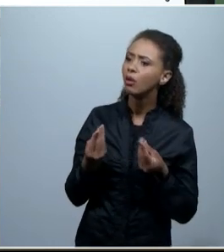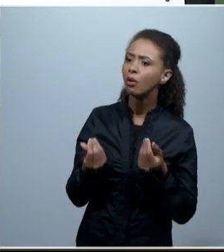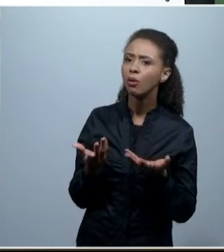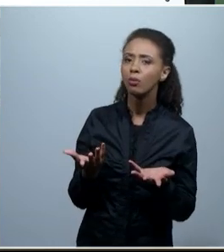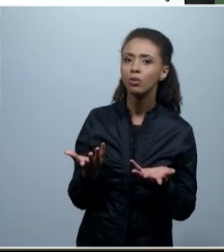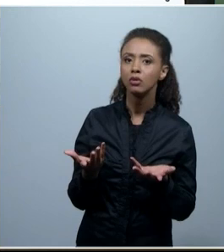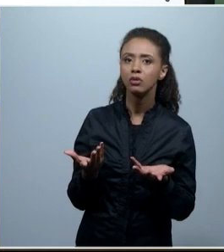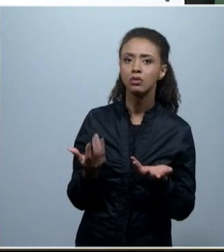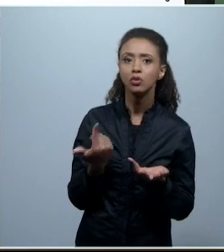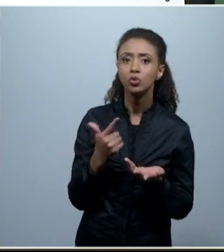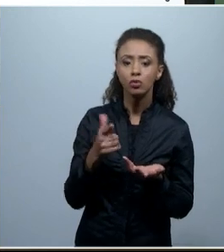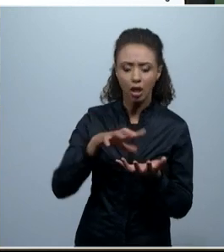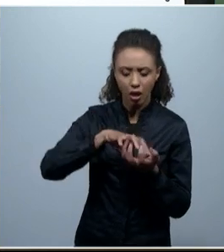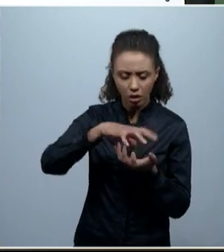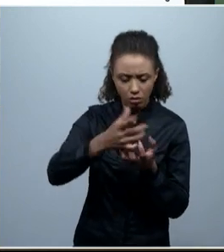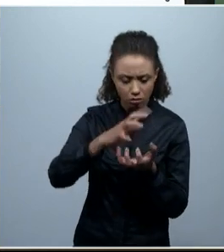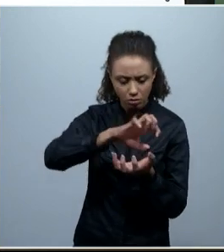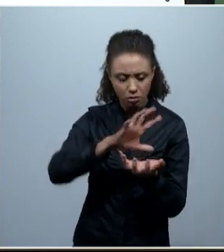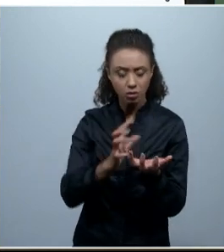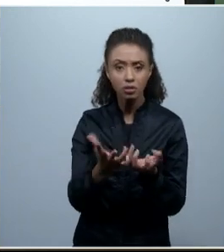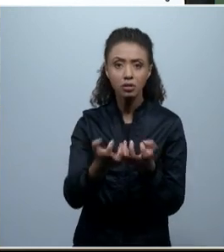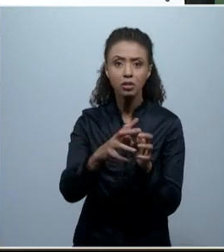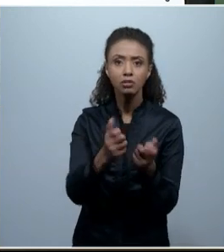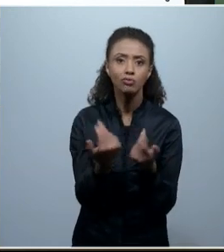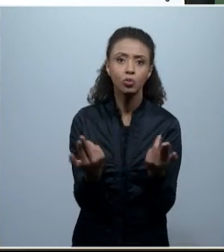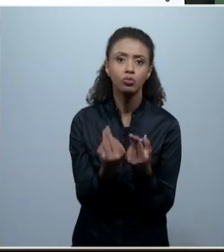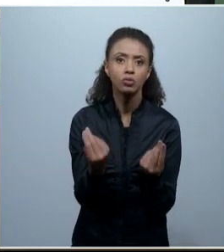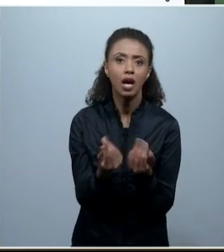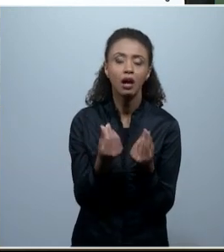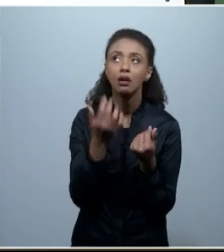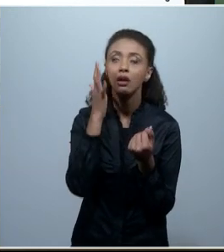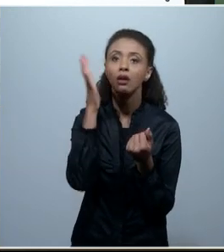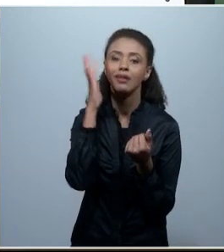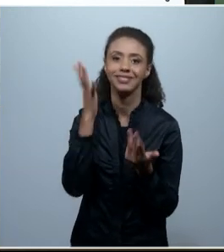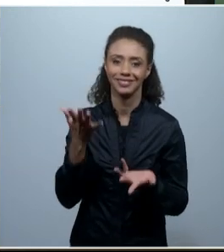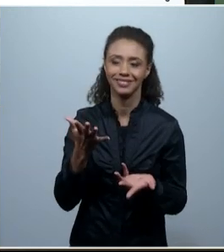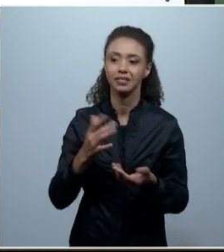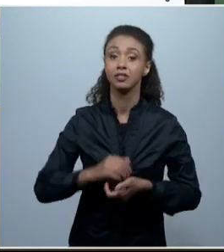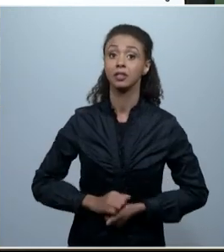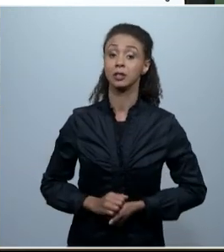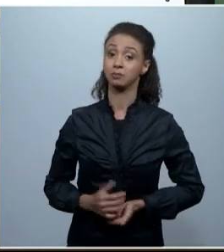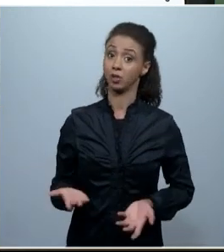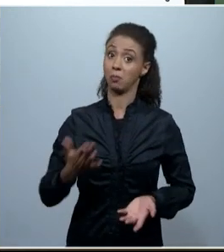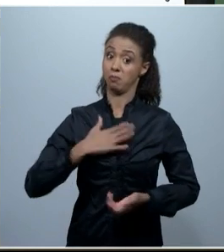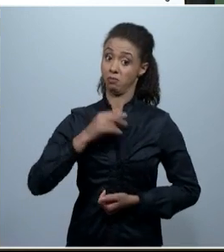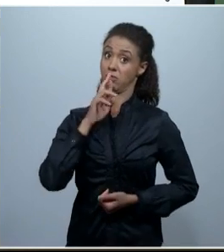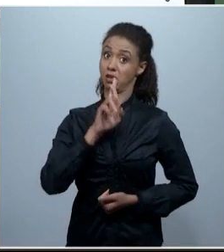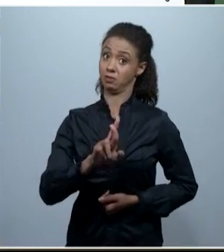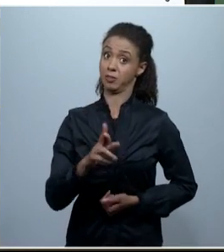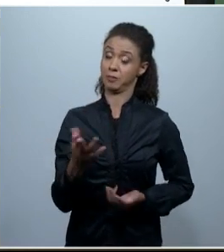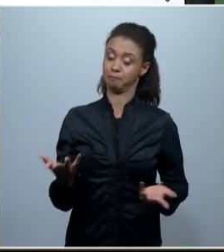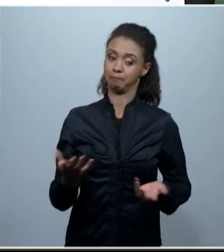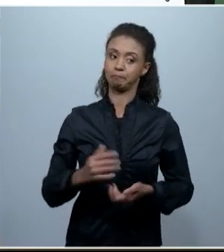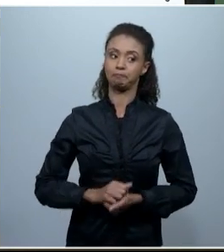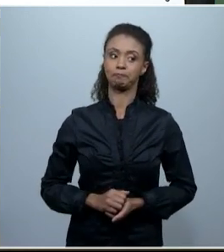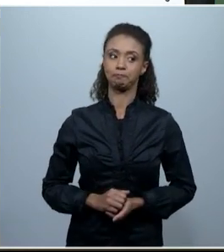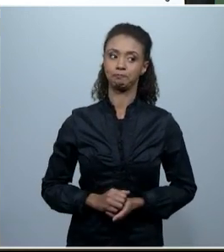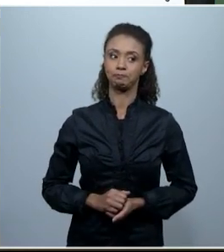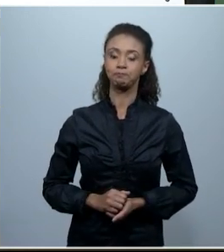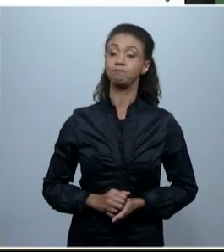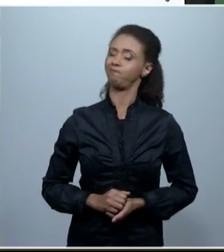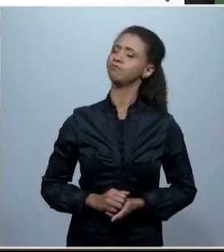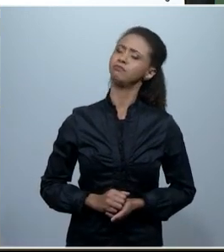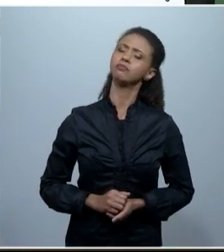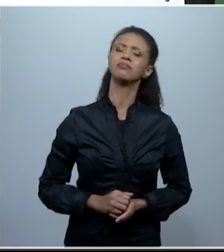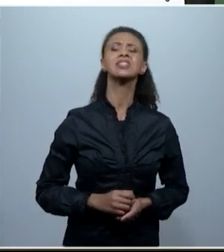sem mexer com os objetos de verdade e eu queria então a minha resposta seria sim eu acho que há é